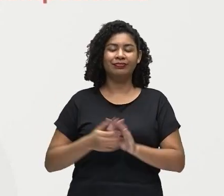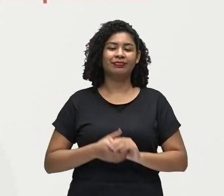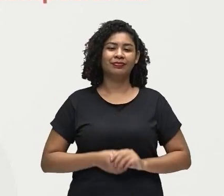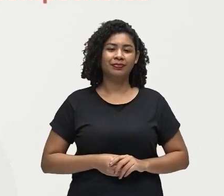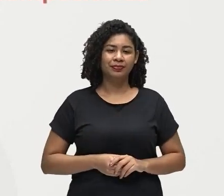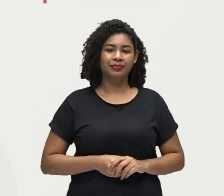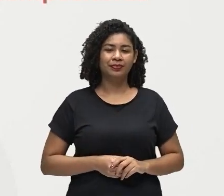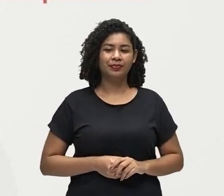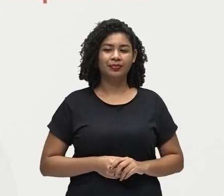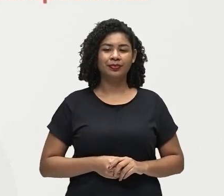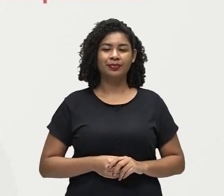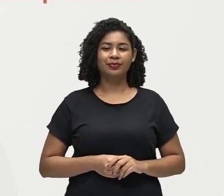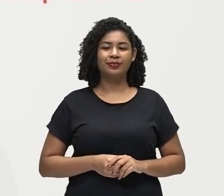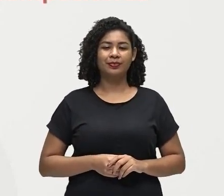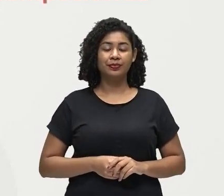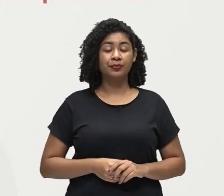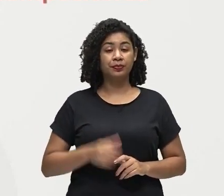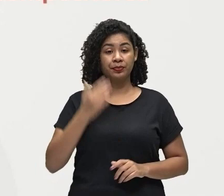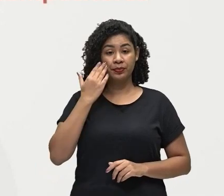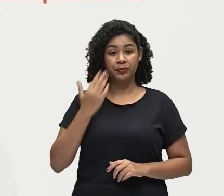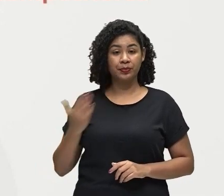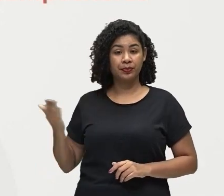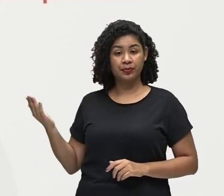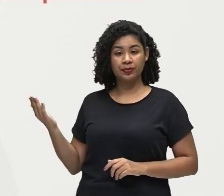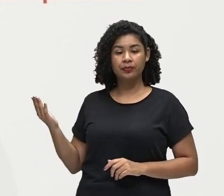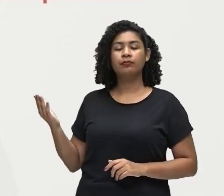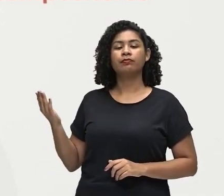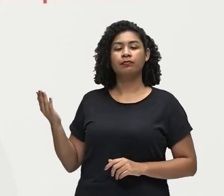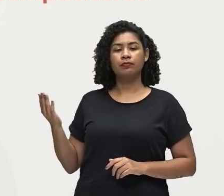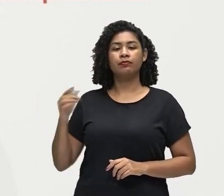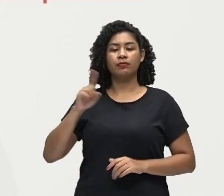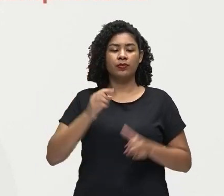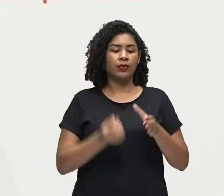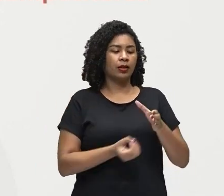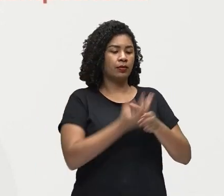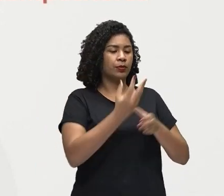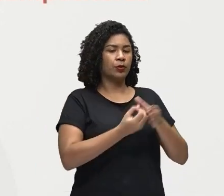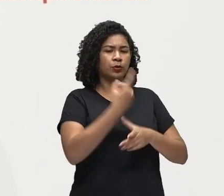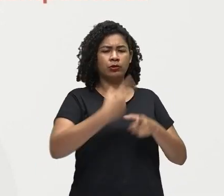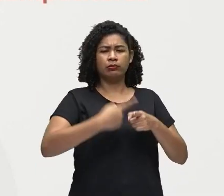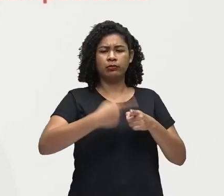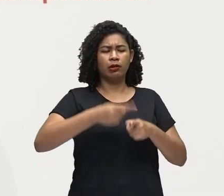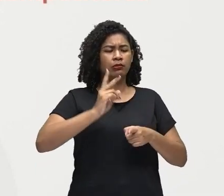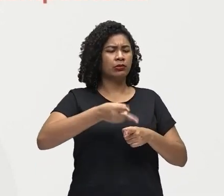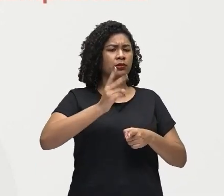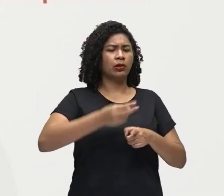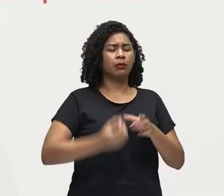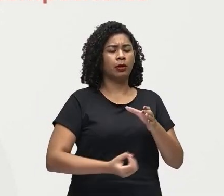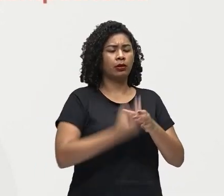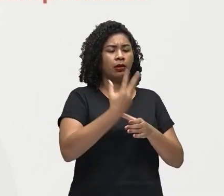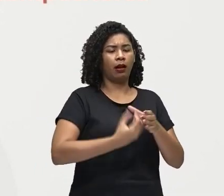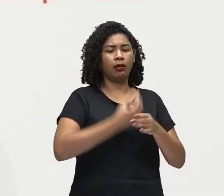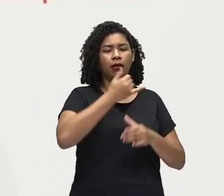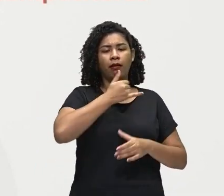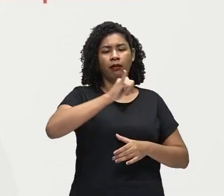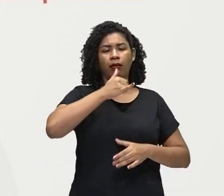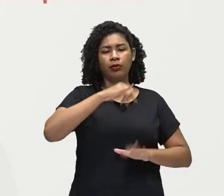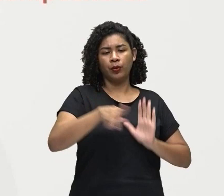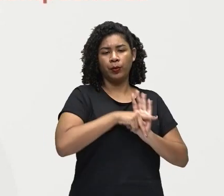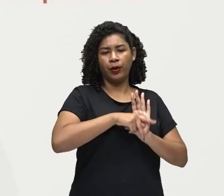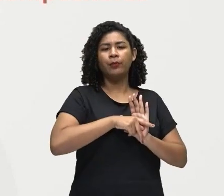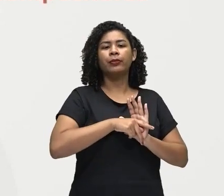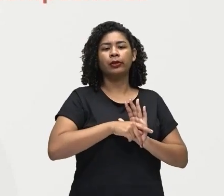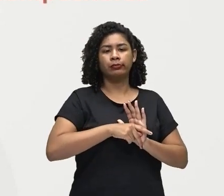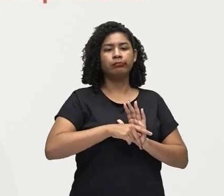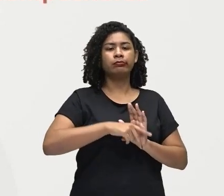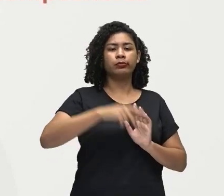teias alimentares. Então, olha aí, são considerados produtores porque eles vão produzir a sua energia a partir da